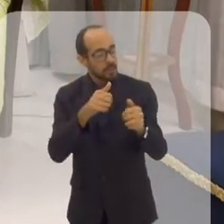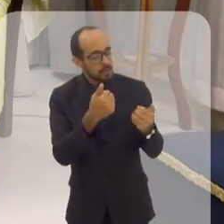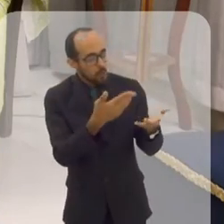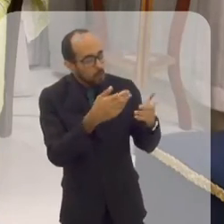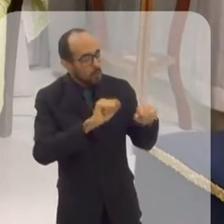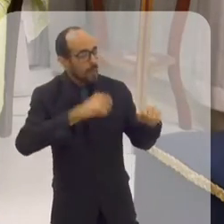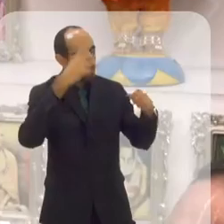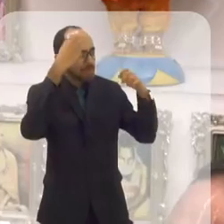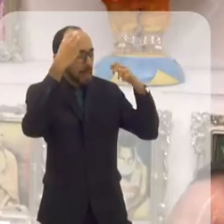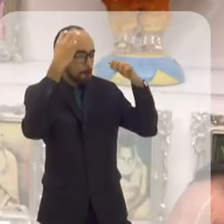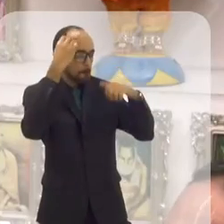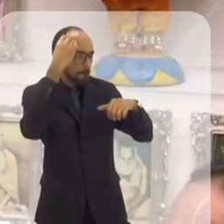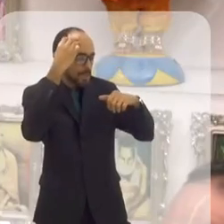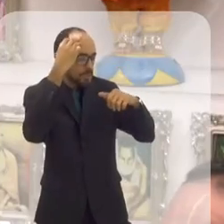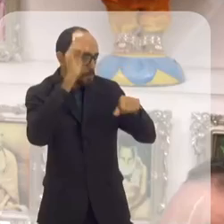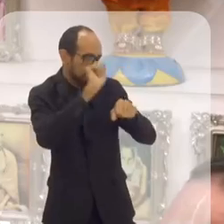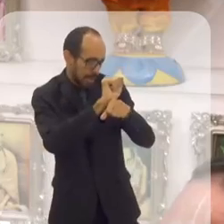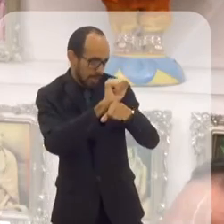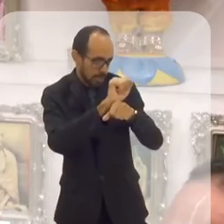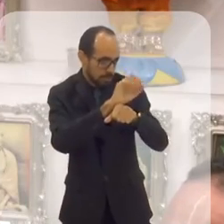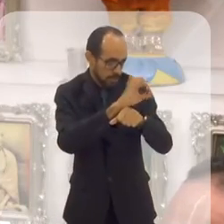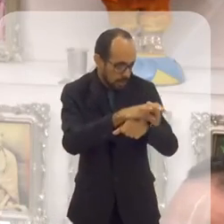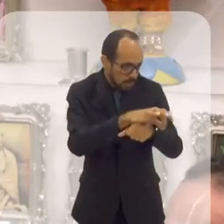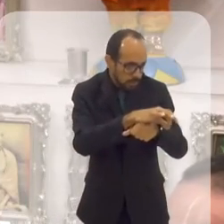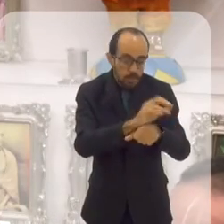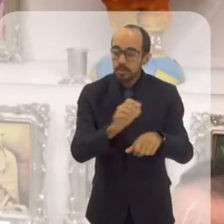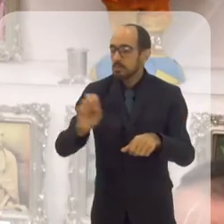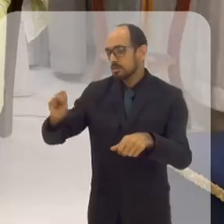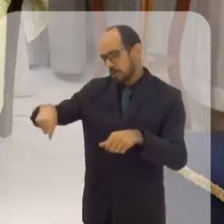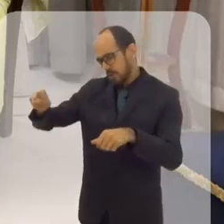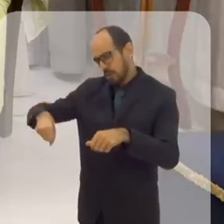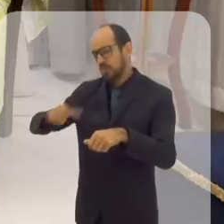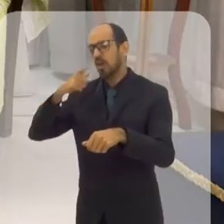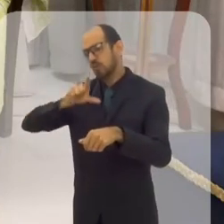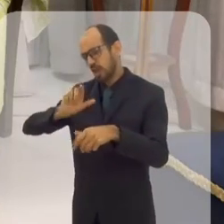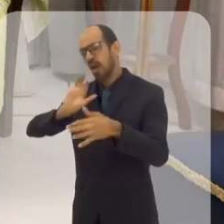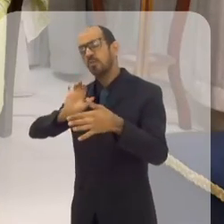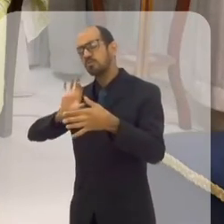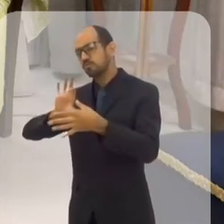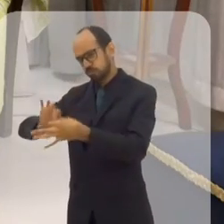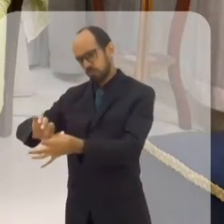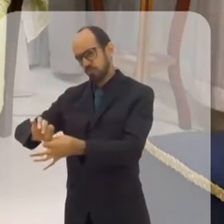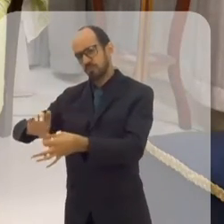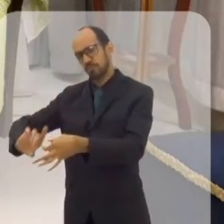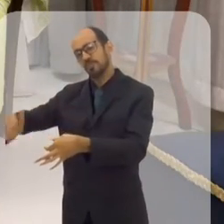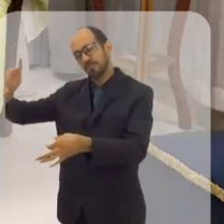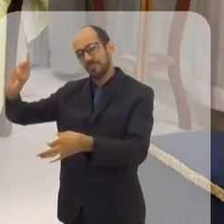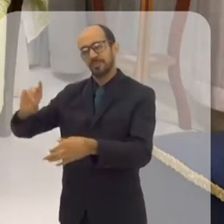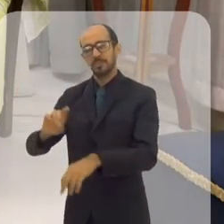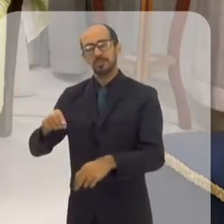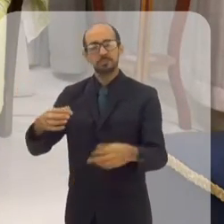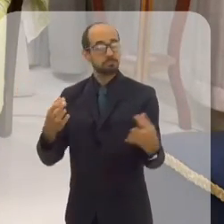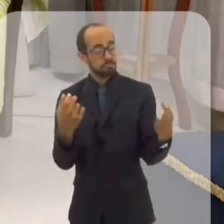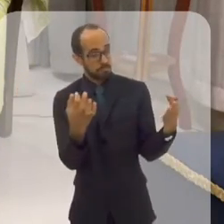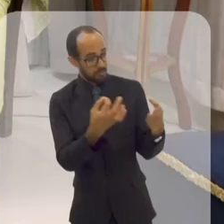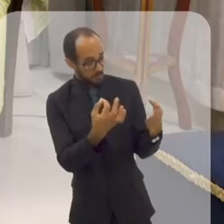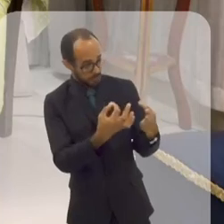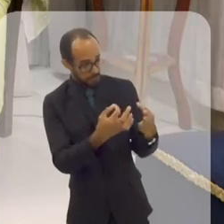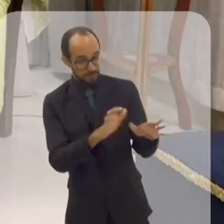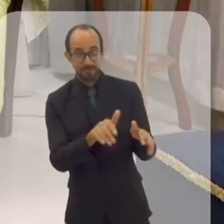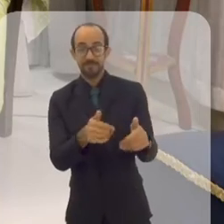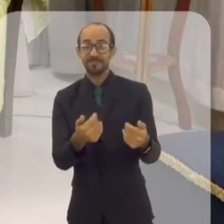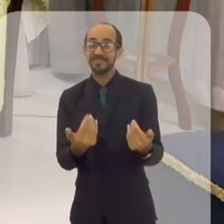mente limpa e você tá só meditando usando na sua própria vontade é conectar com Deus